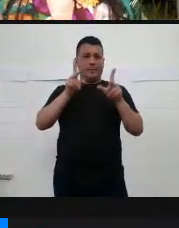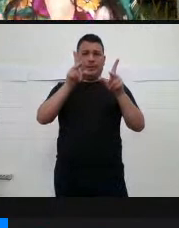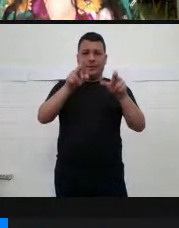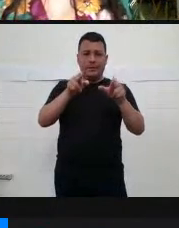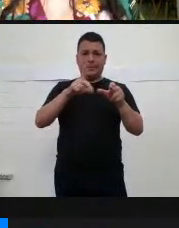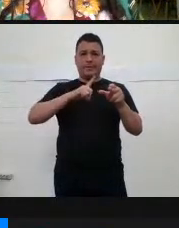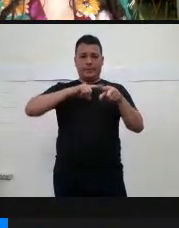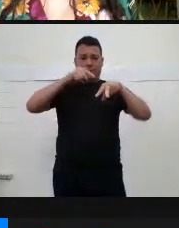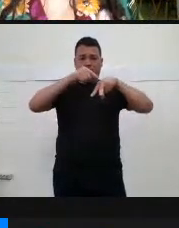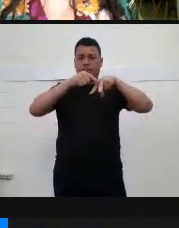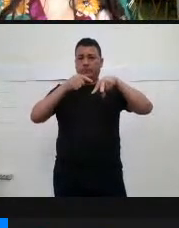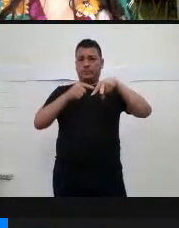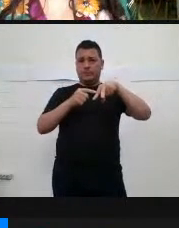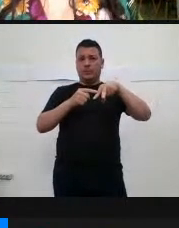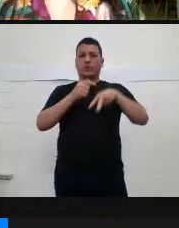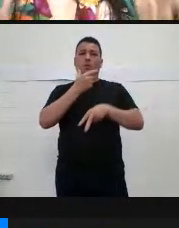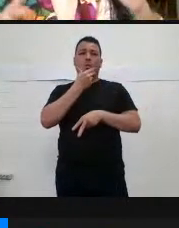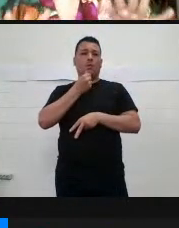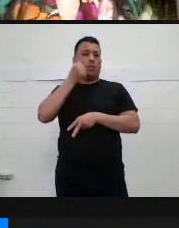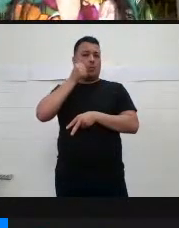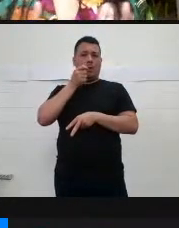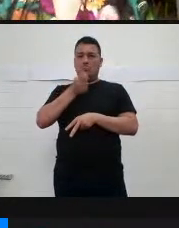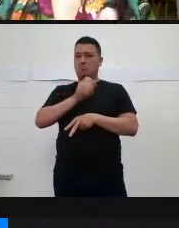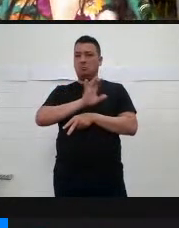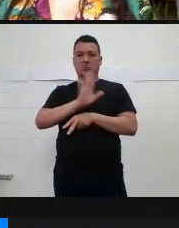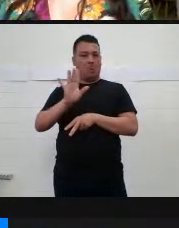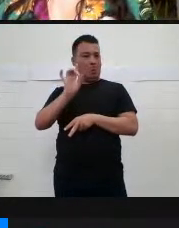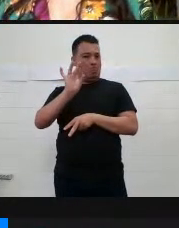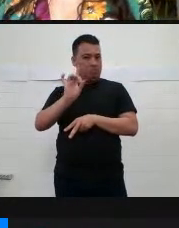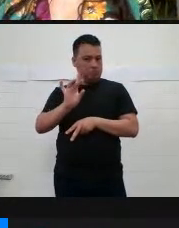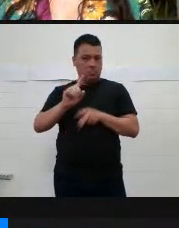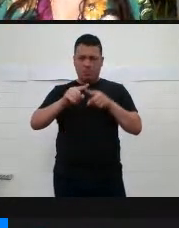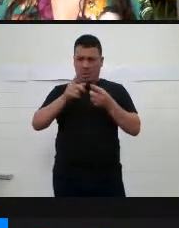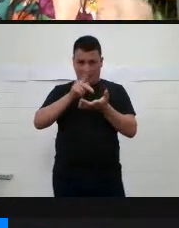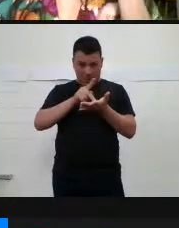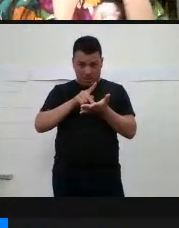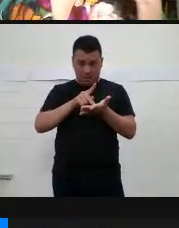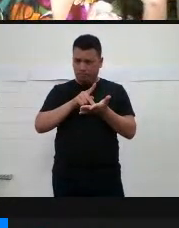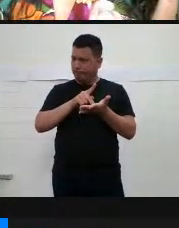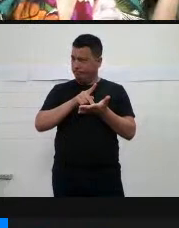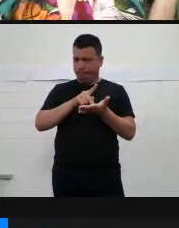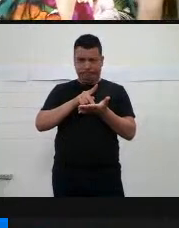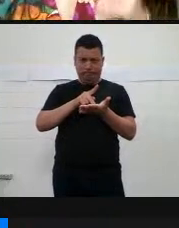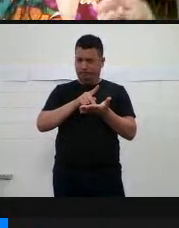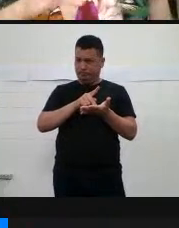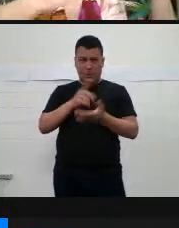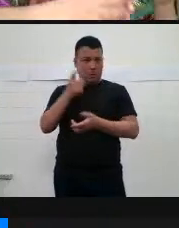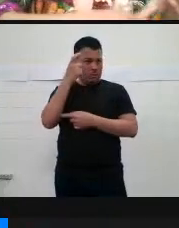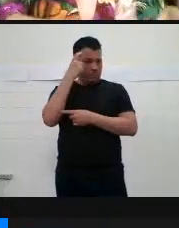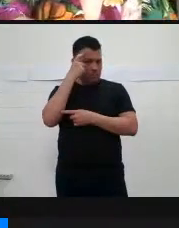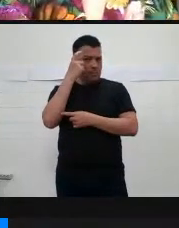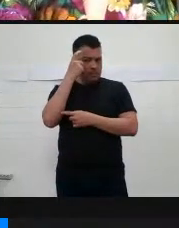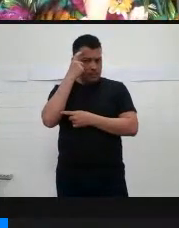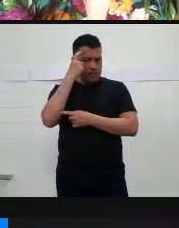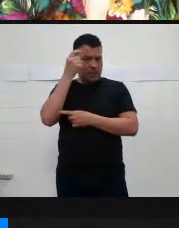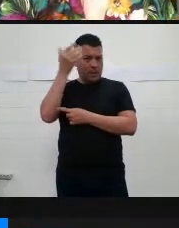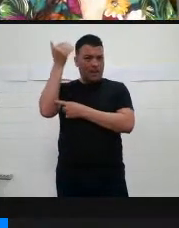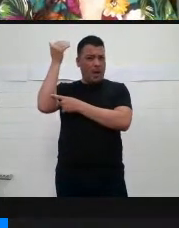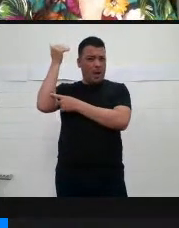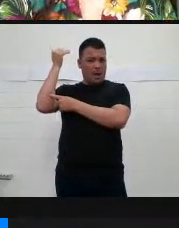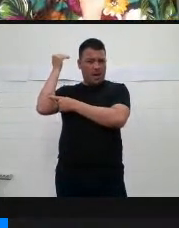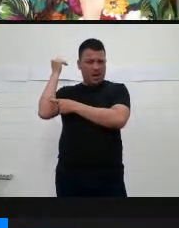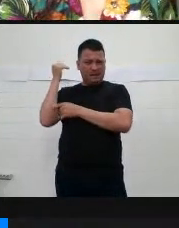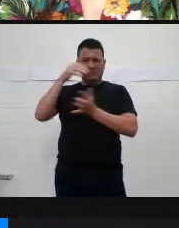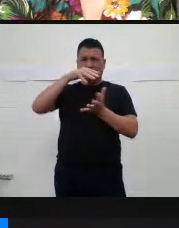dois sexos. E, na verdade, não. Então, se a gente pensar desde